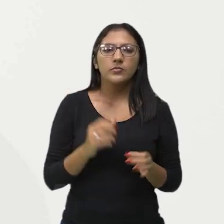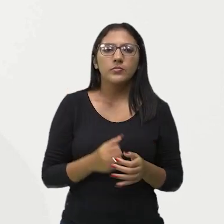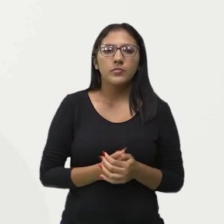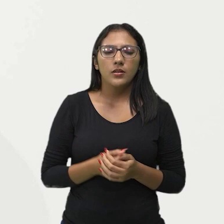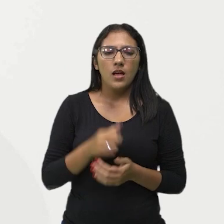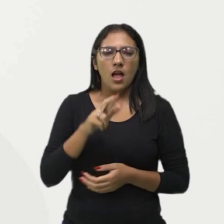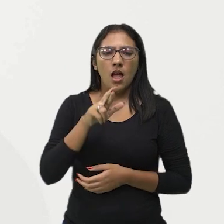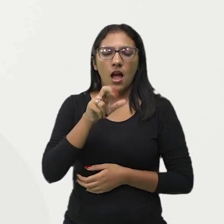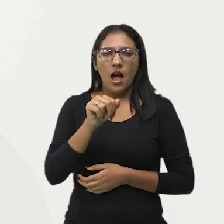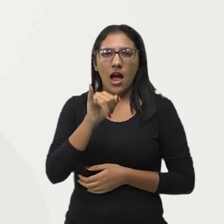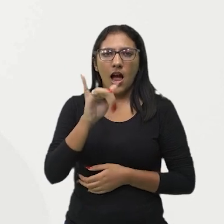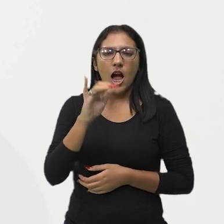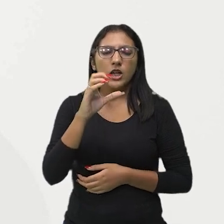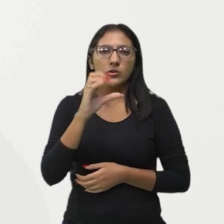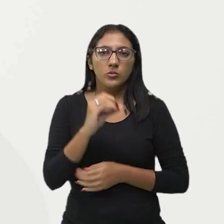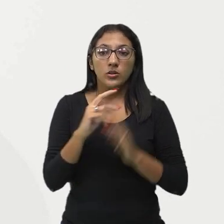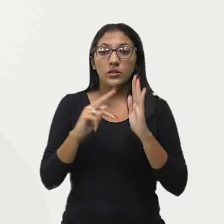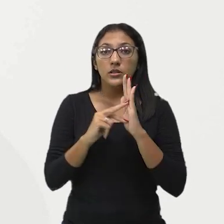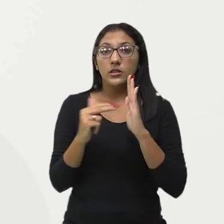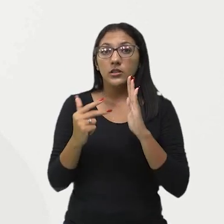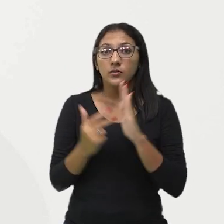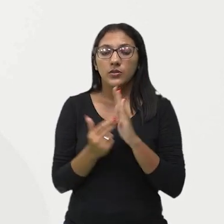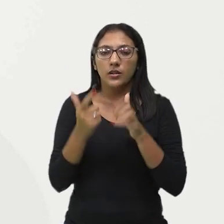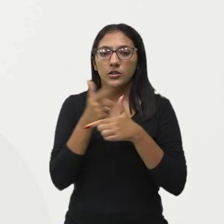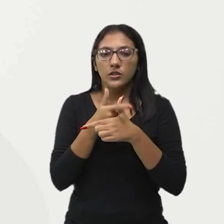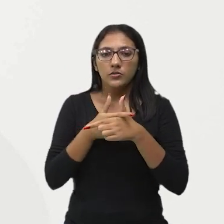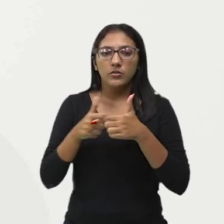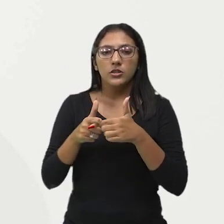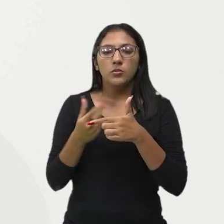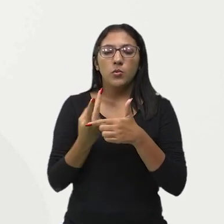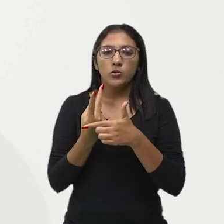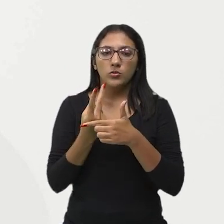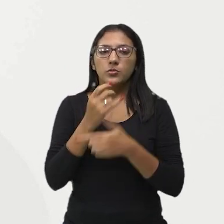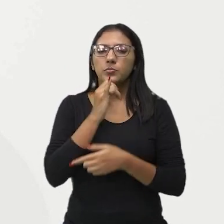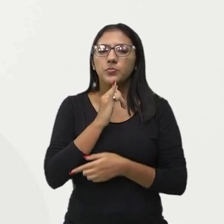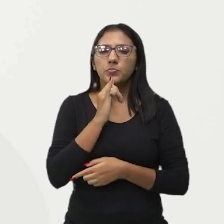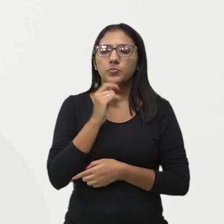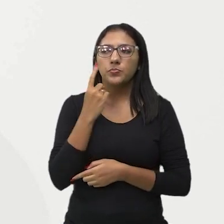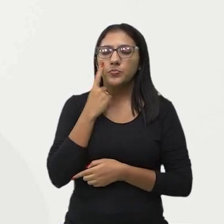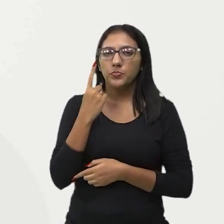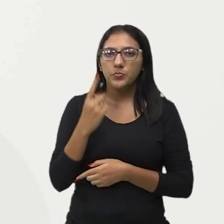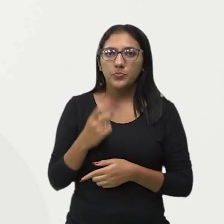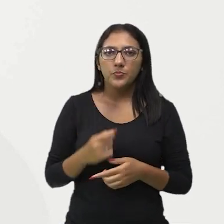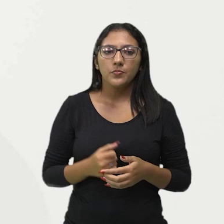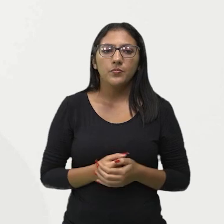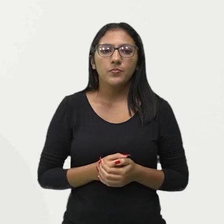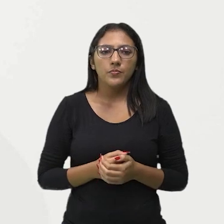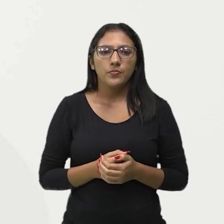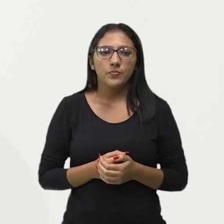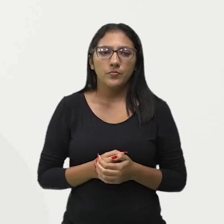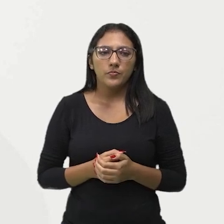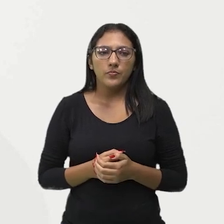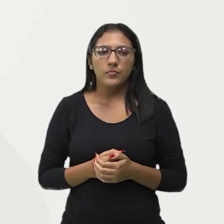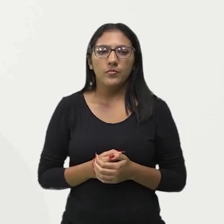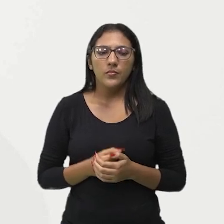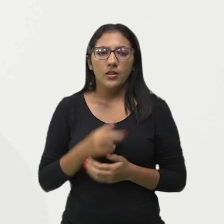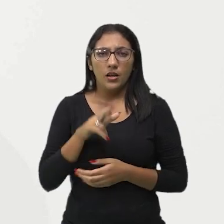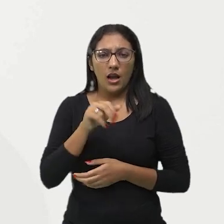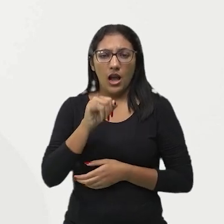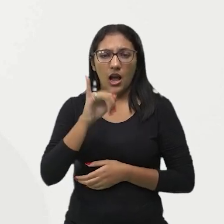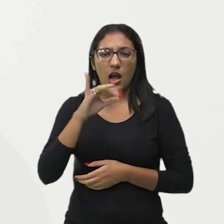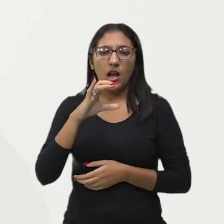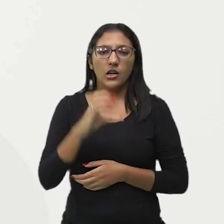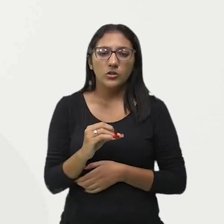nós pegássemos esse segmento aqui, ó, e nós pudéssemos sobrepor aqui, ó, esse segmento